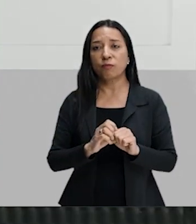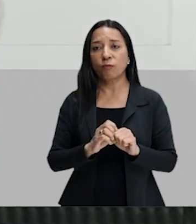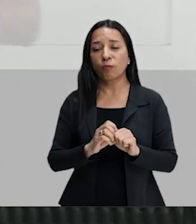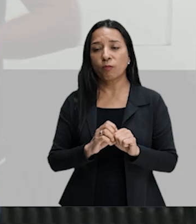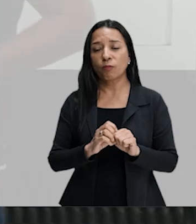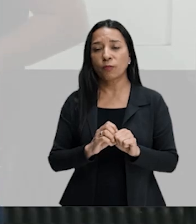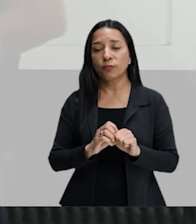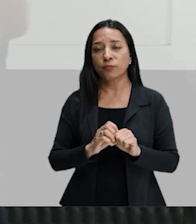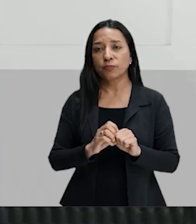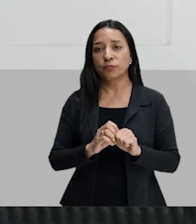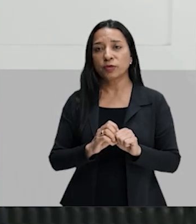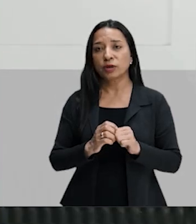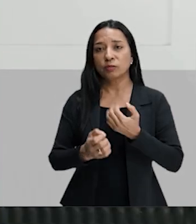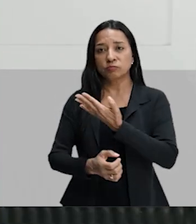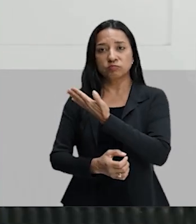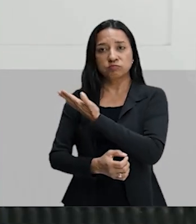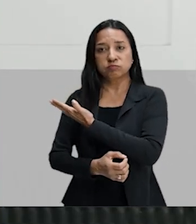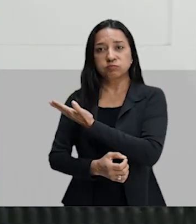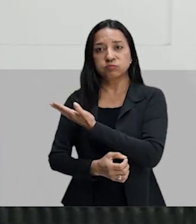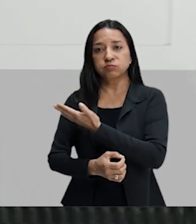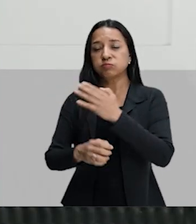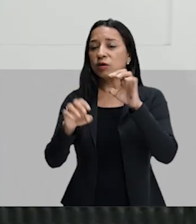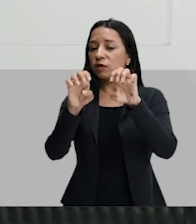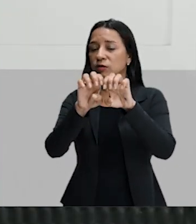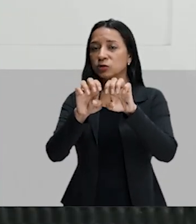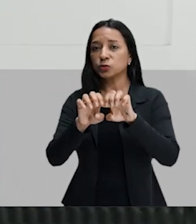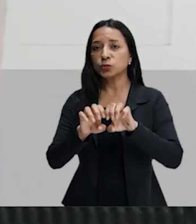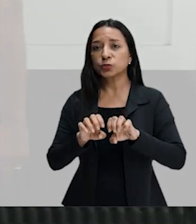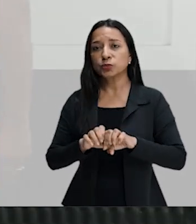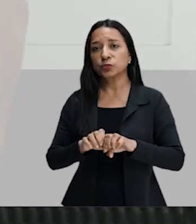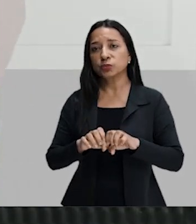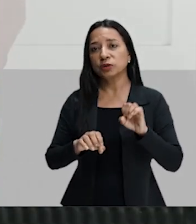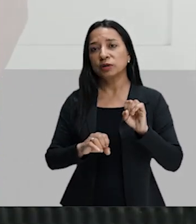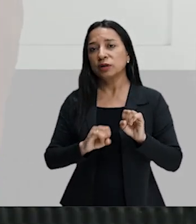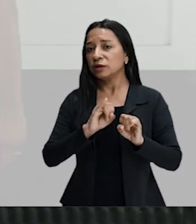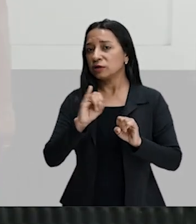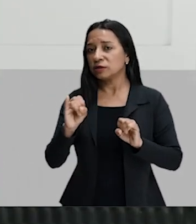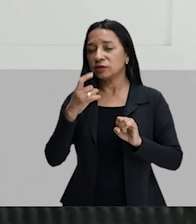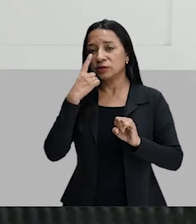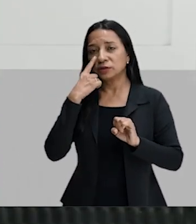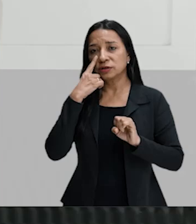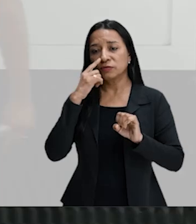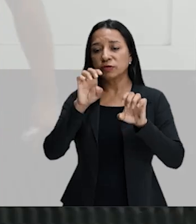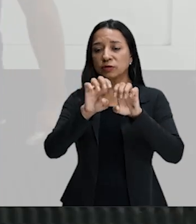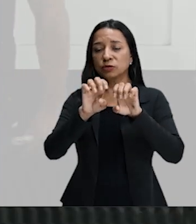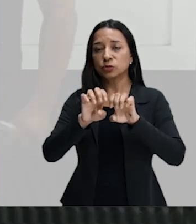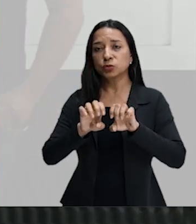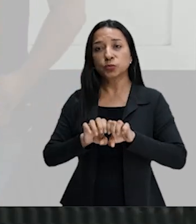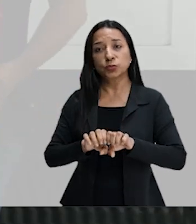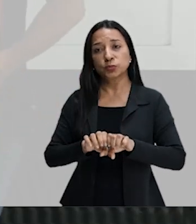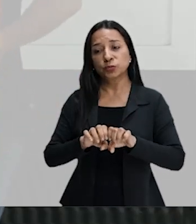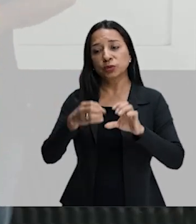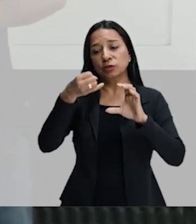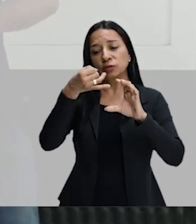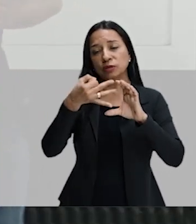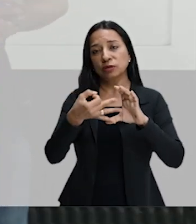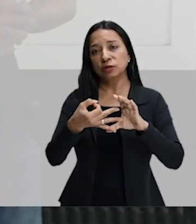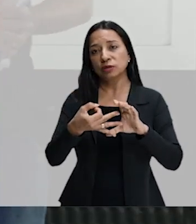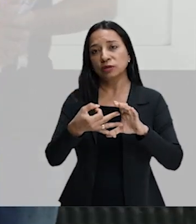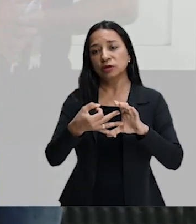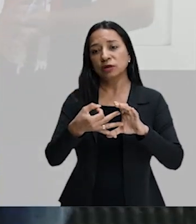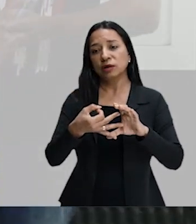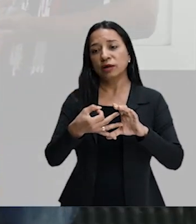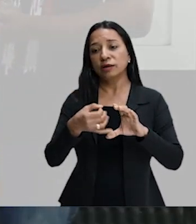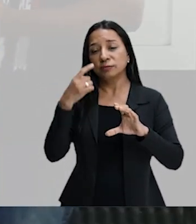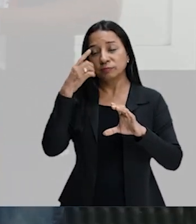essa é a estrutura. Então, se você olhar uma estrutura algébrica dessa forma, com essas características, você está diante de